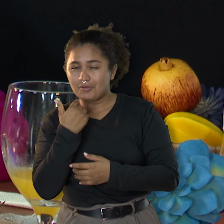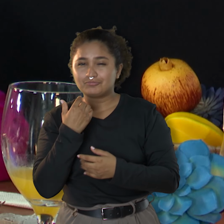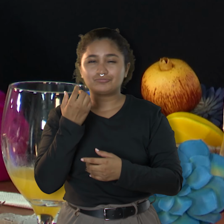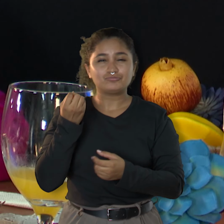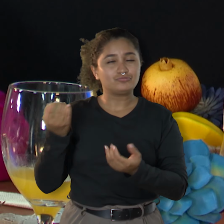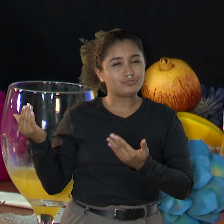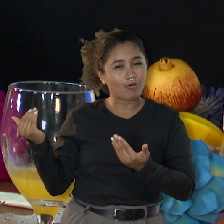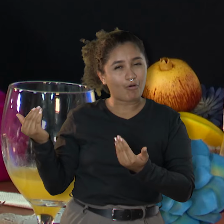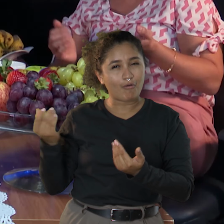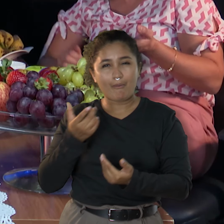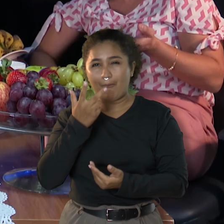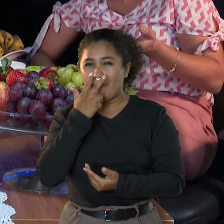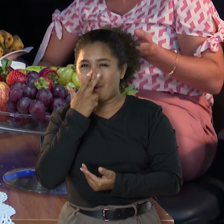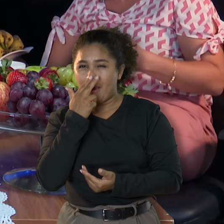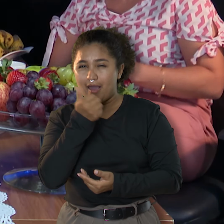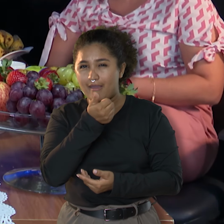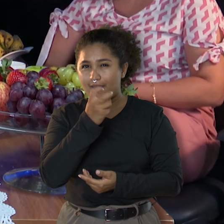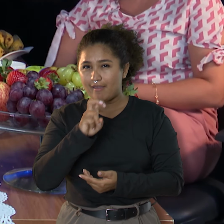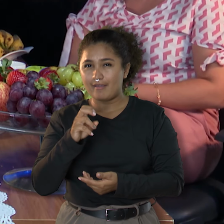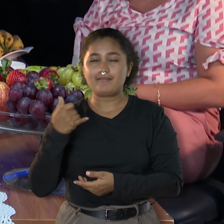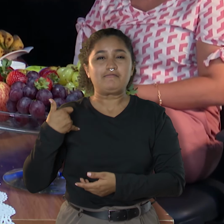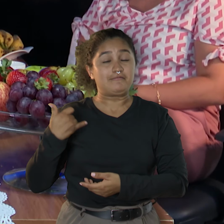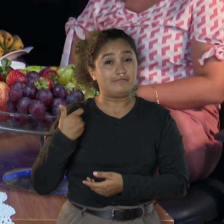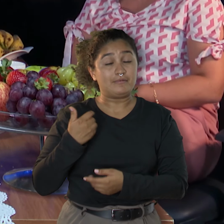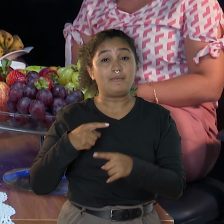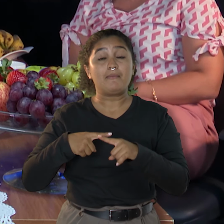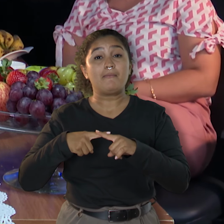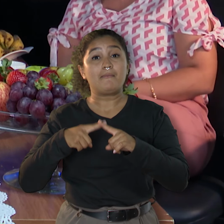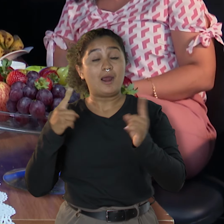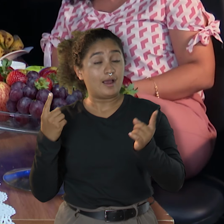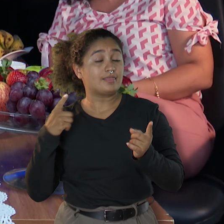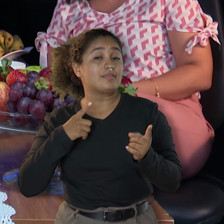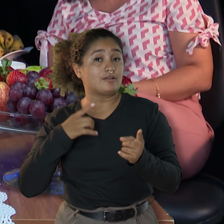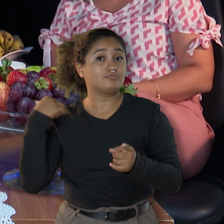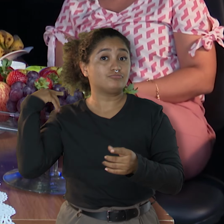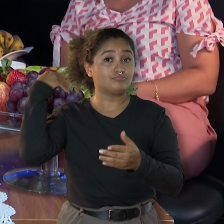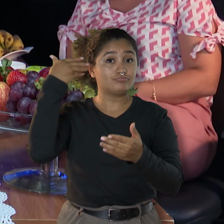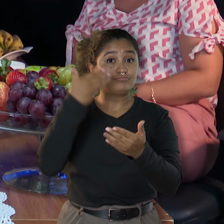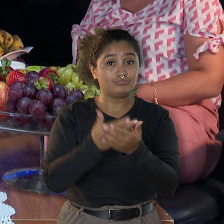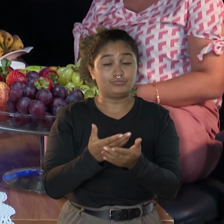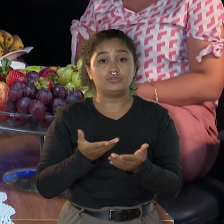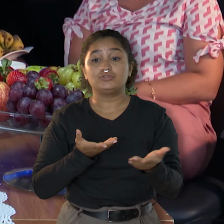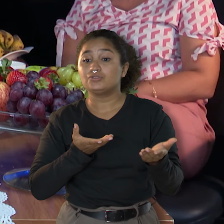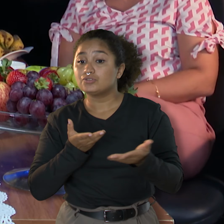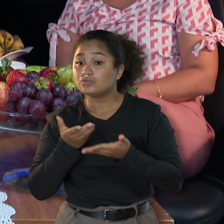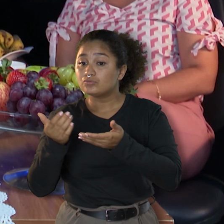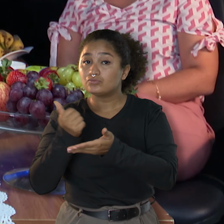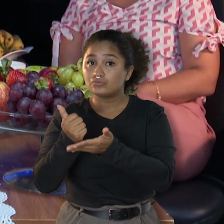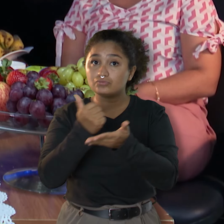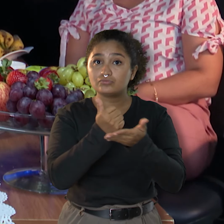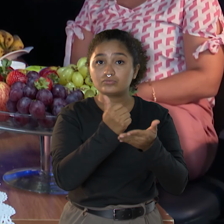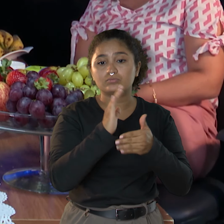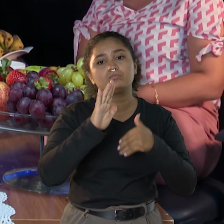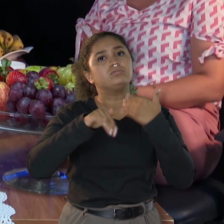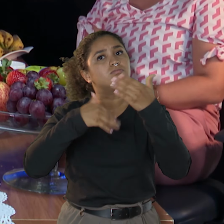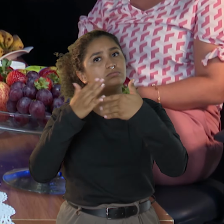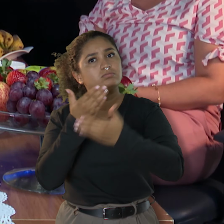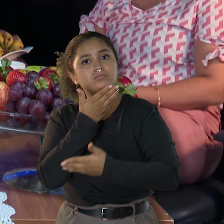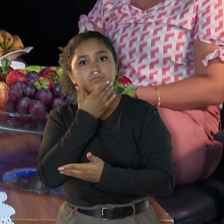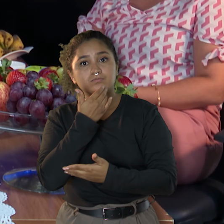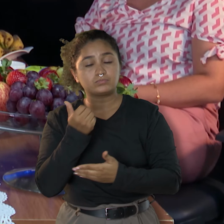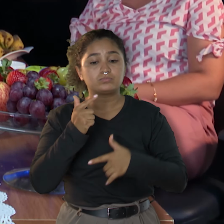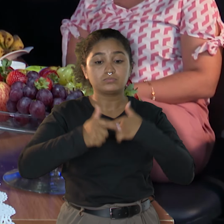boneca, que parece ter 15 anos, né? Mas já tem história aqui no nosso tribunal e já contribuiu bastante para a melhoria